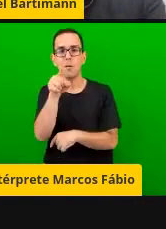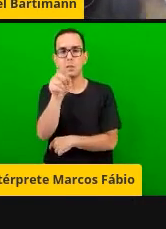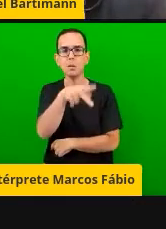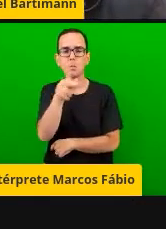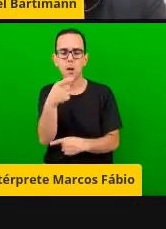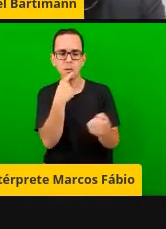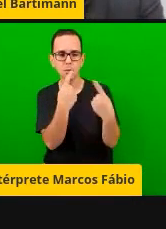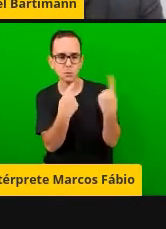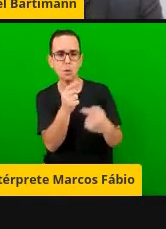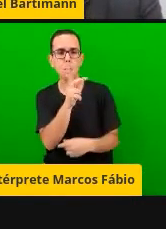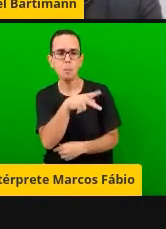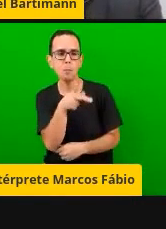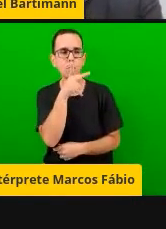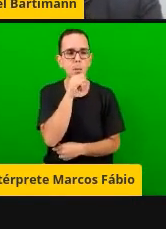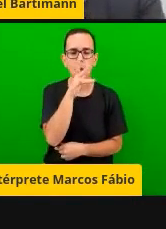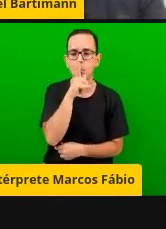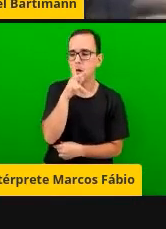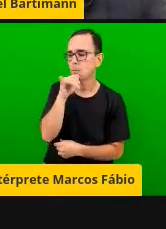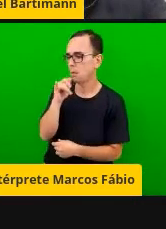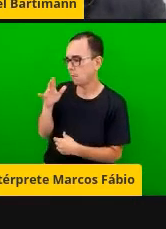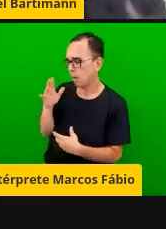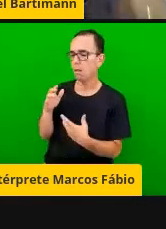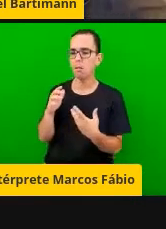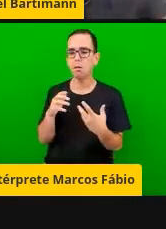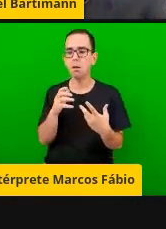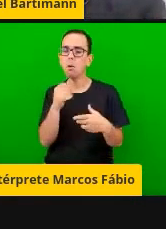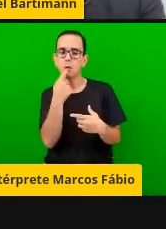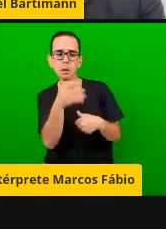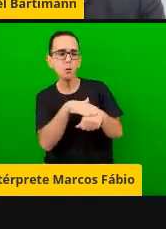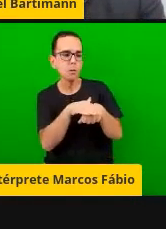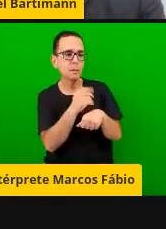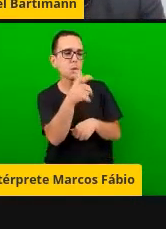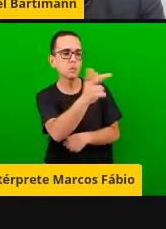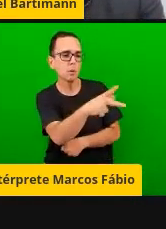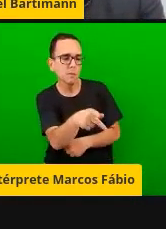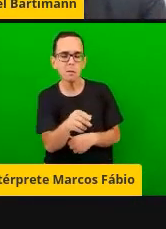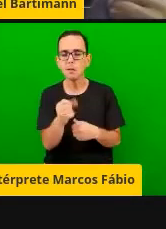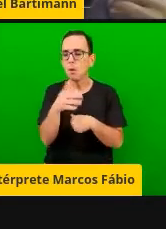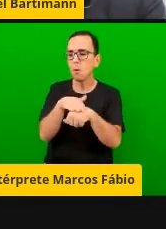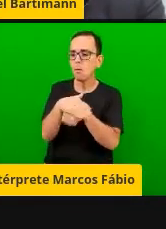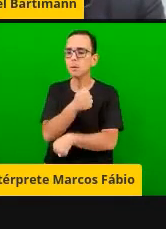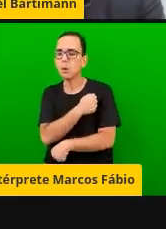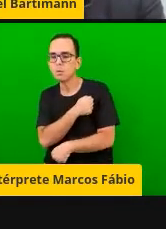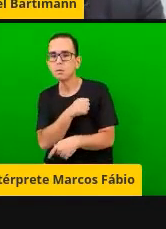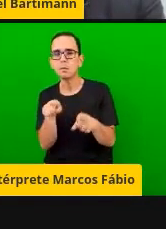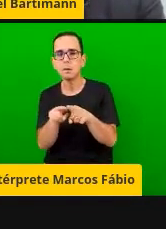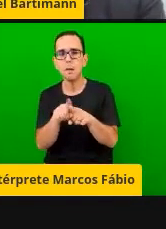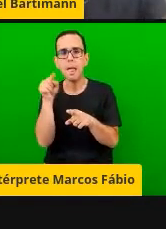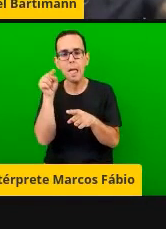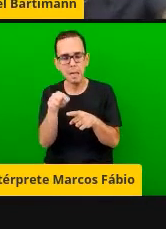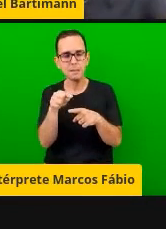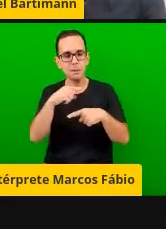seus pares, conversa com outros professores, que você conversa com seus alunos, com os alunos entre eles, essa produção do